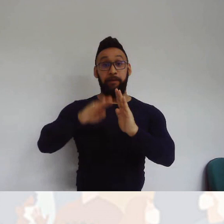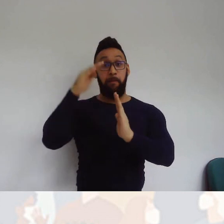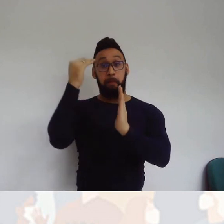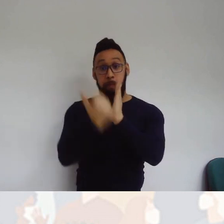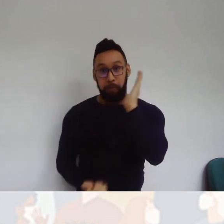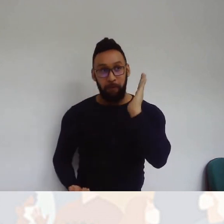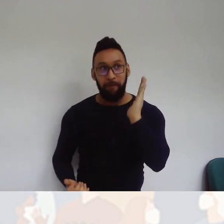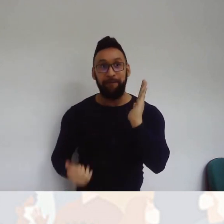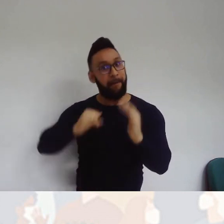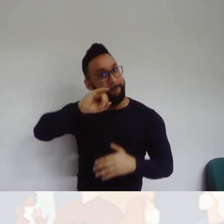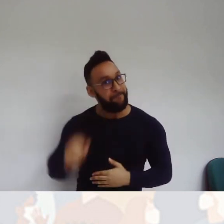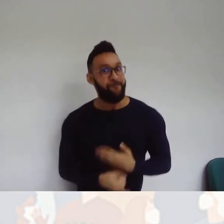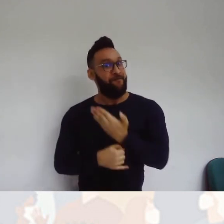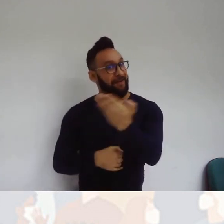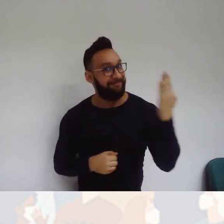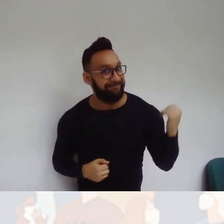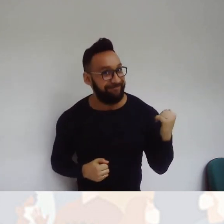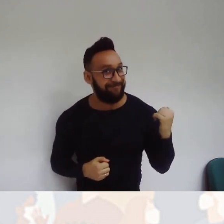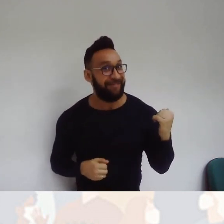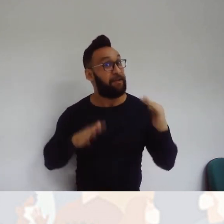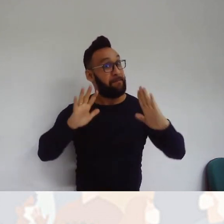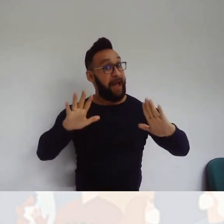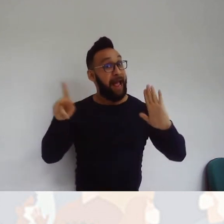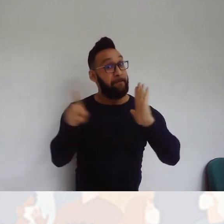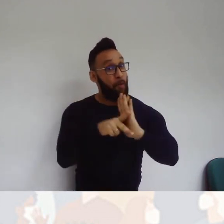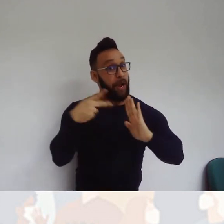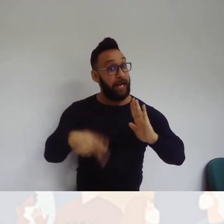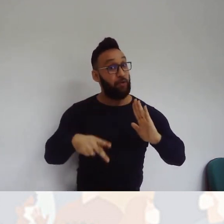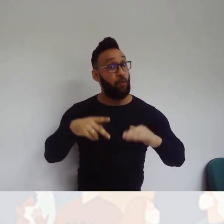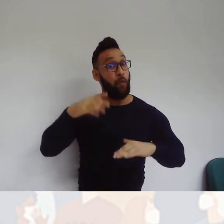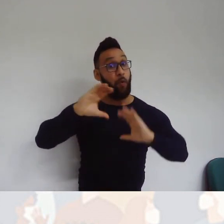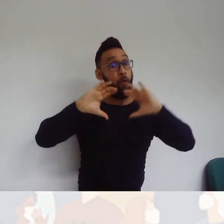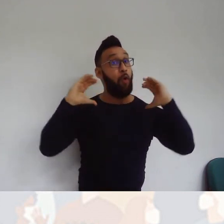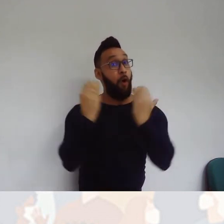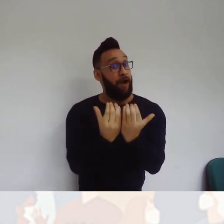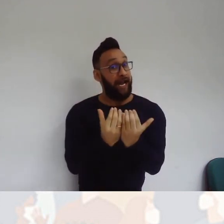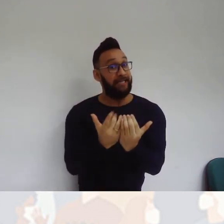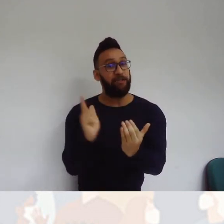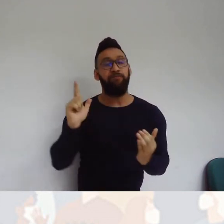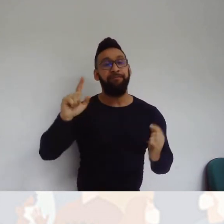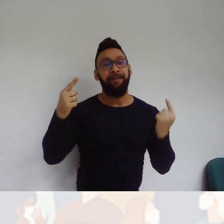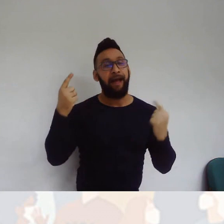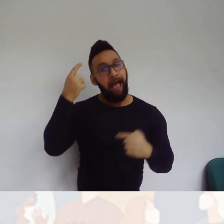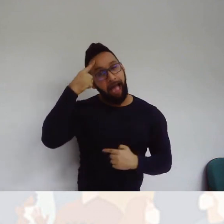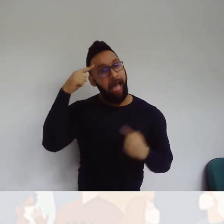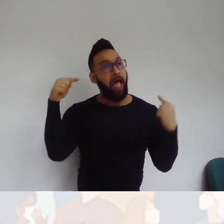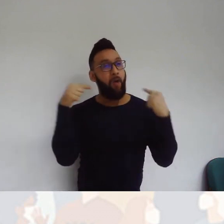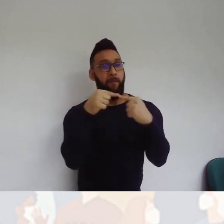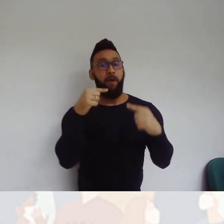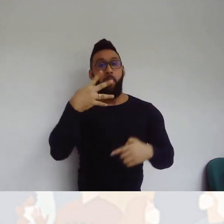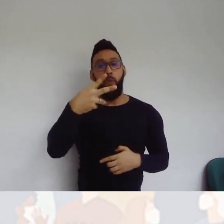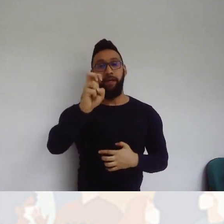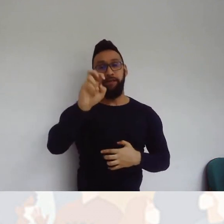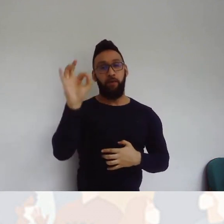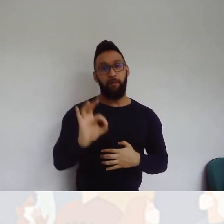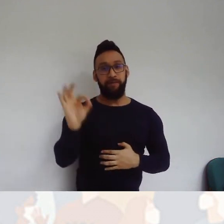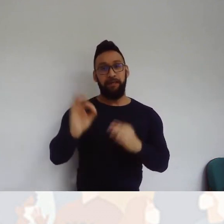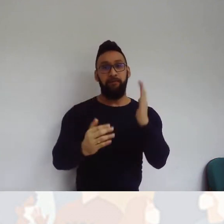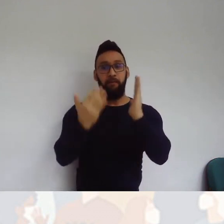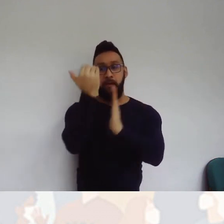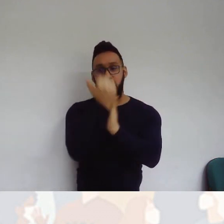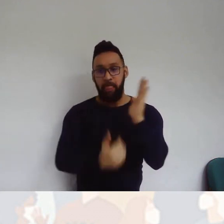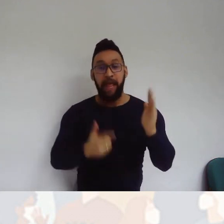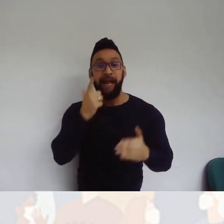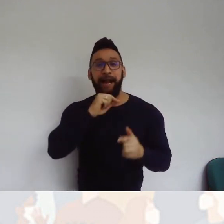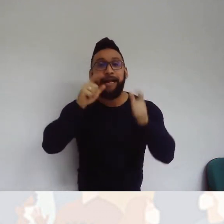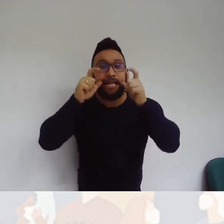30%, e aí, por conta do evento, ela resolveu dar mais 15%. Certo? Então, 45% nos livros da editora. Então, quem